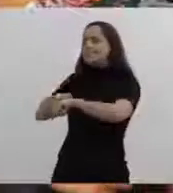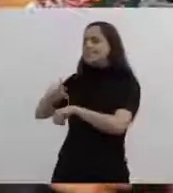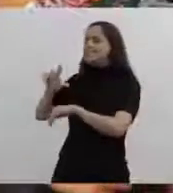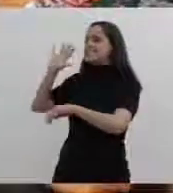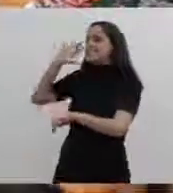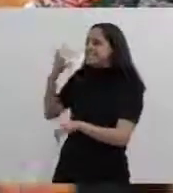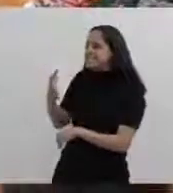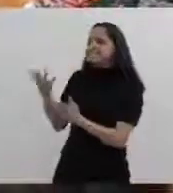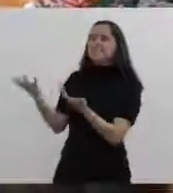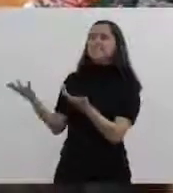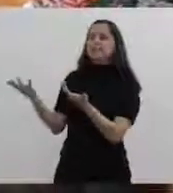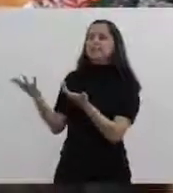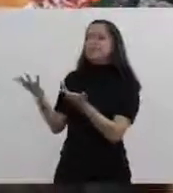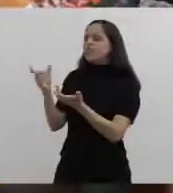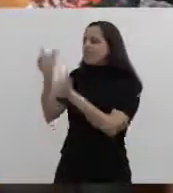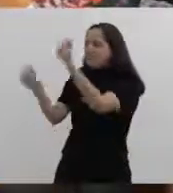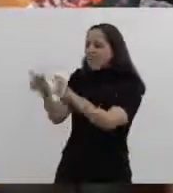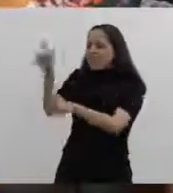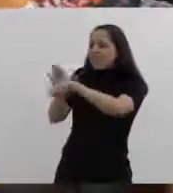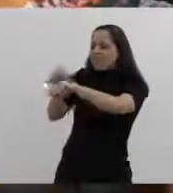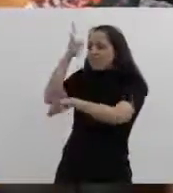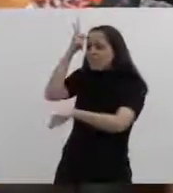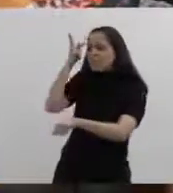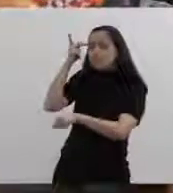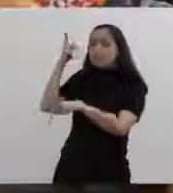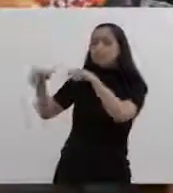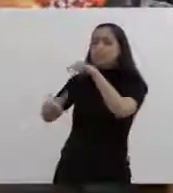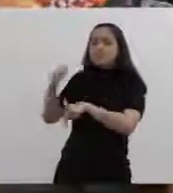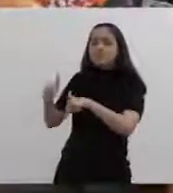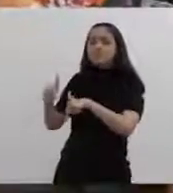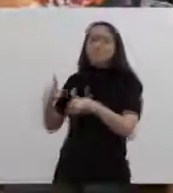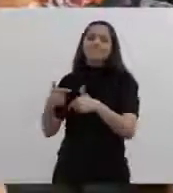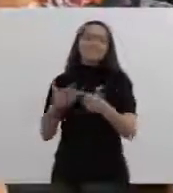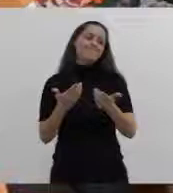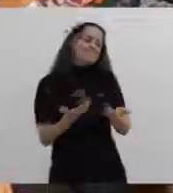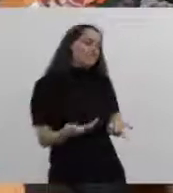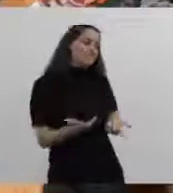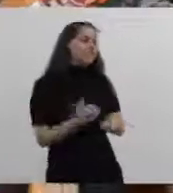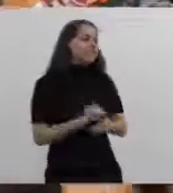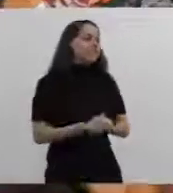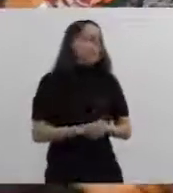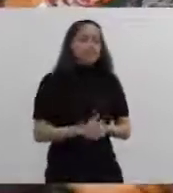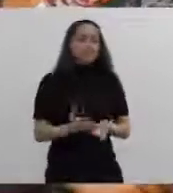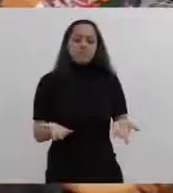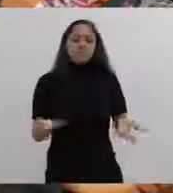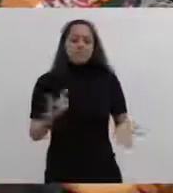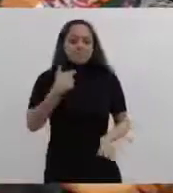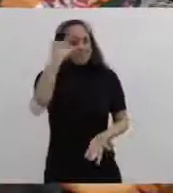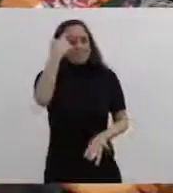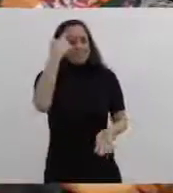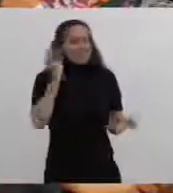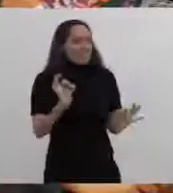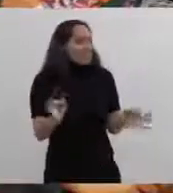O que pensamos quando ficamos sabendo com que iríamos trabalhar? Martim.